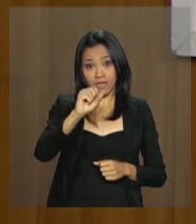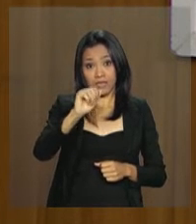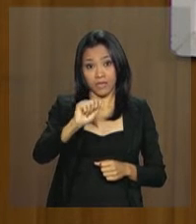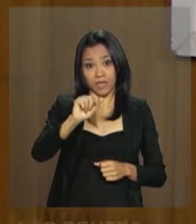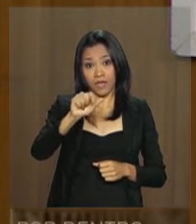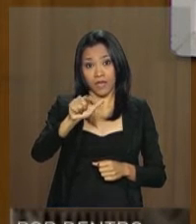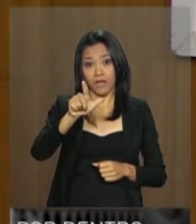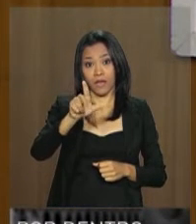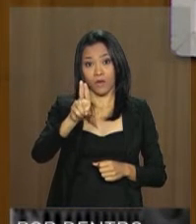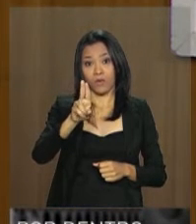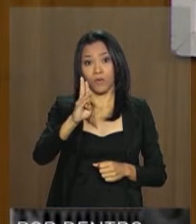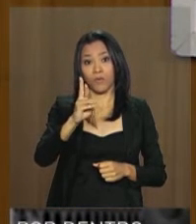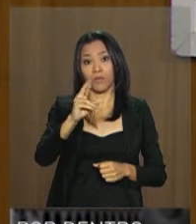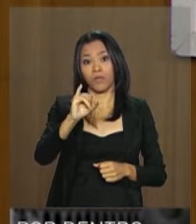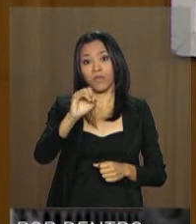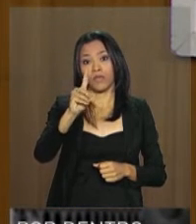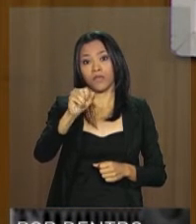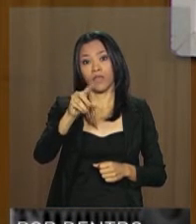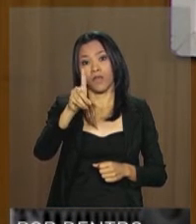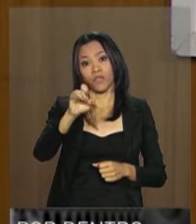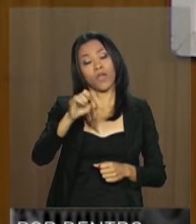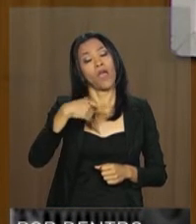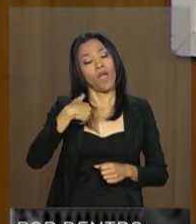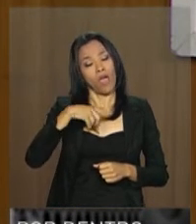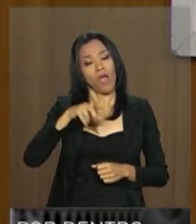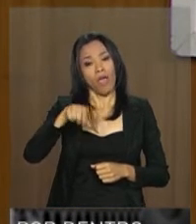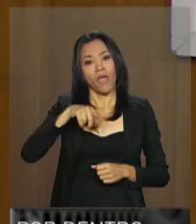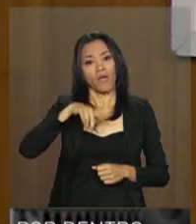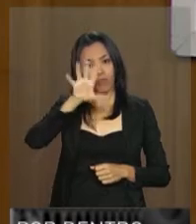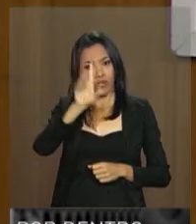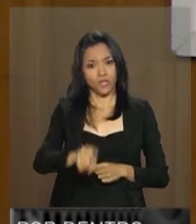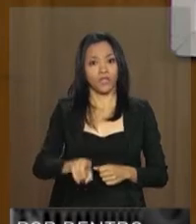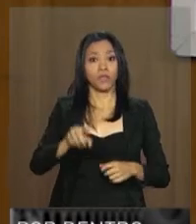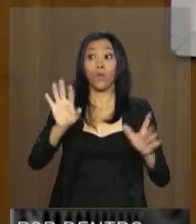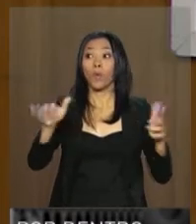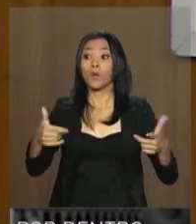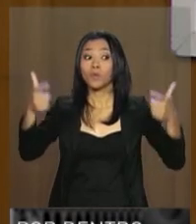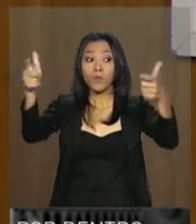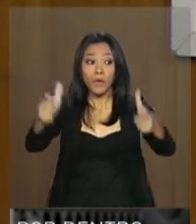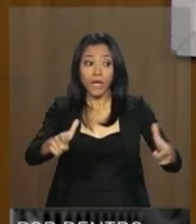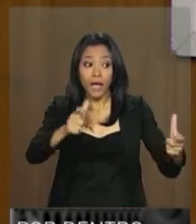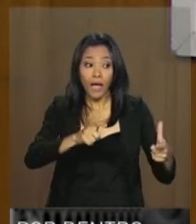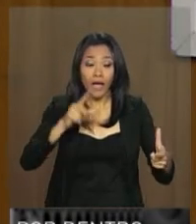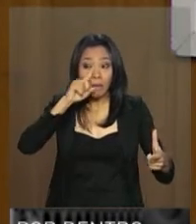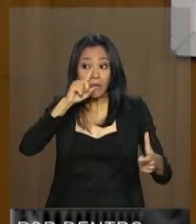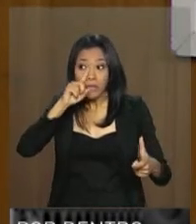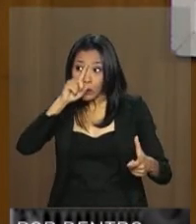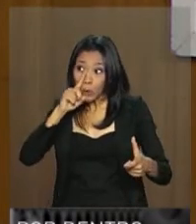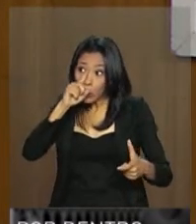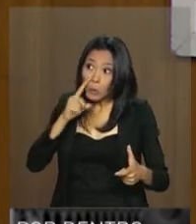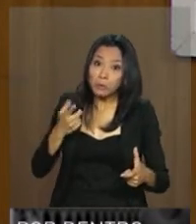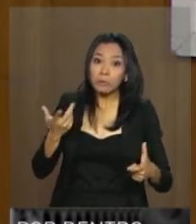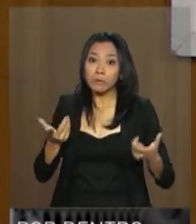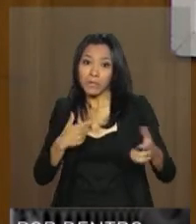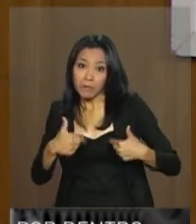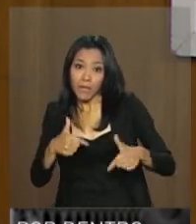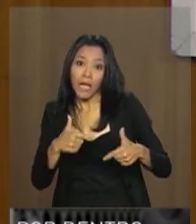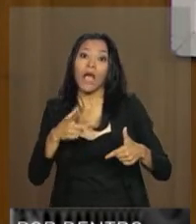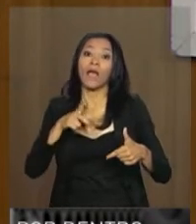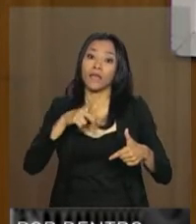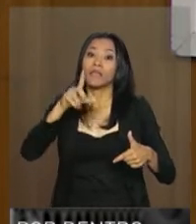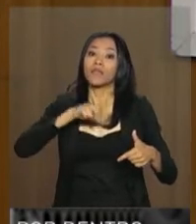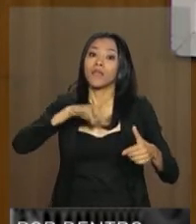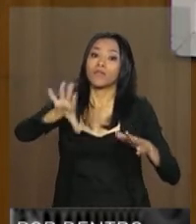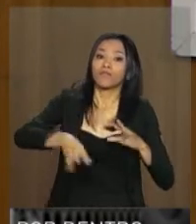trabalhador continuará usufruindo desse direito no mesmo formato que sempre usufruiu a modernização da legislação